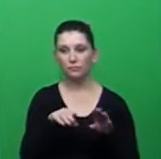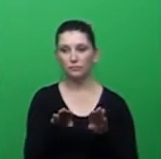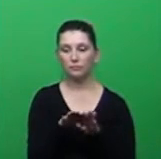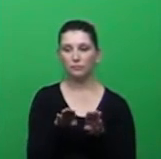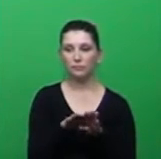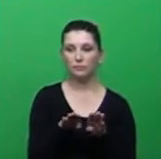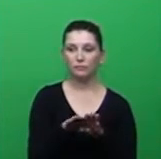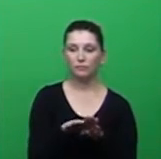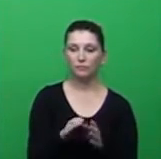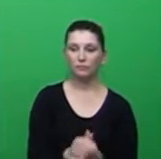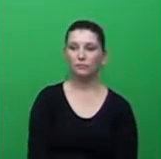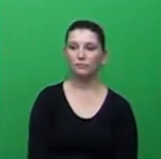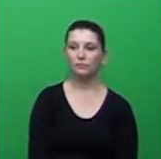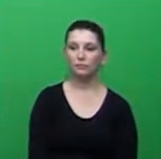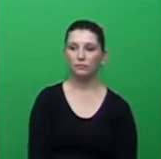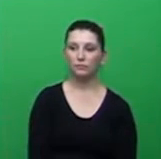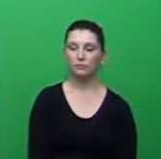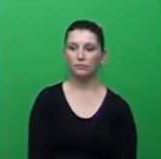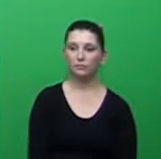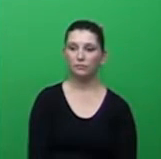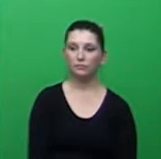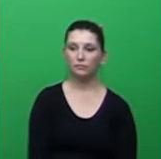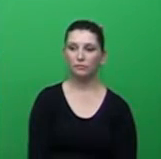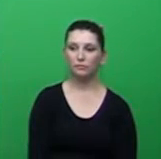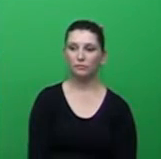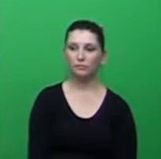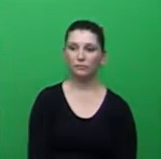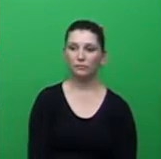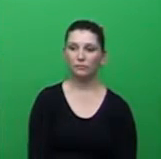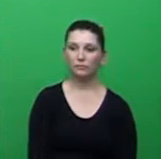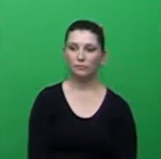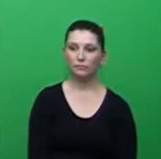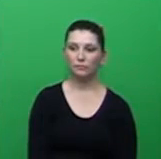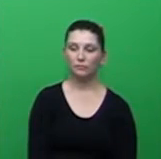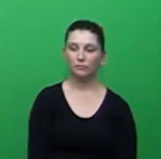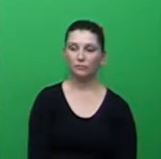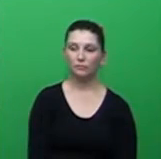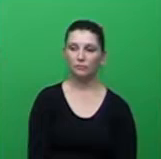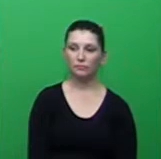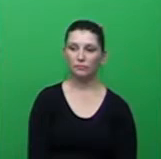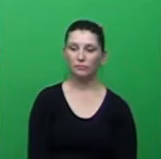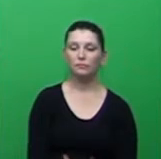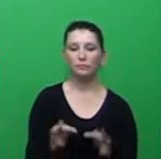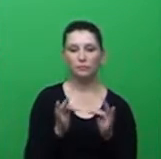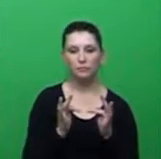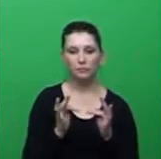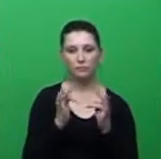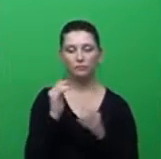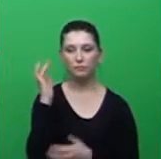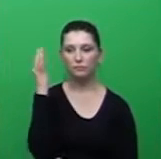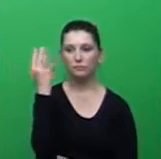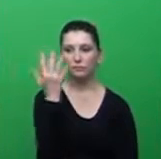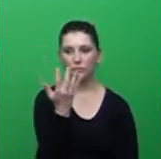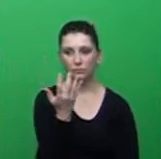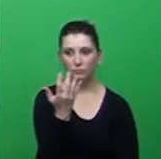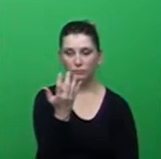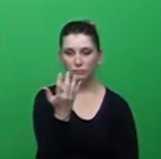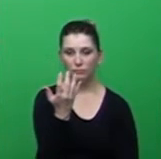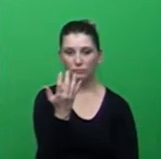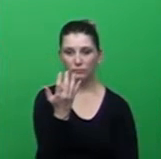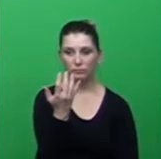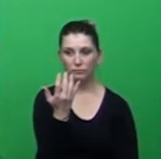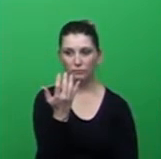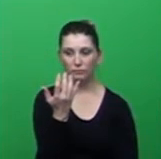internet. Eu gostaria de fazer uma pequena introdução para chegar no... A Fundação do Meio Ambiente,